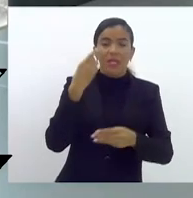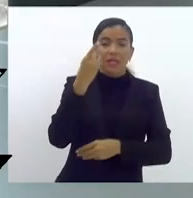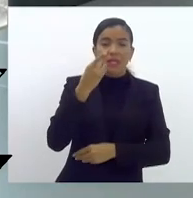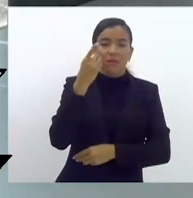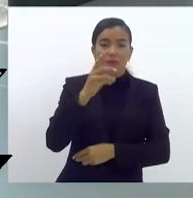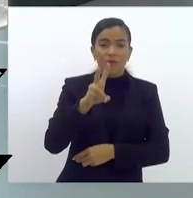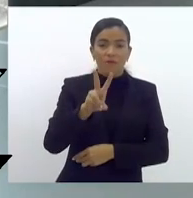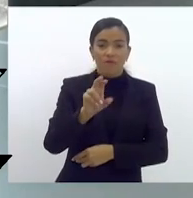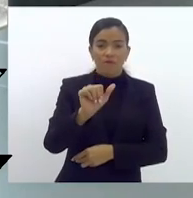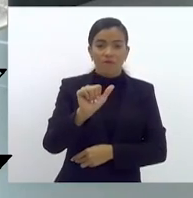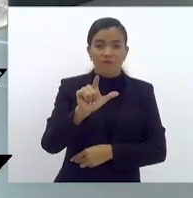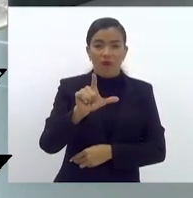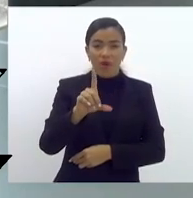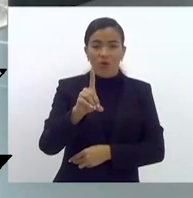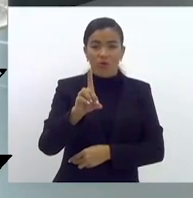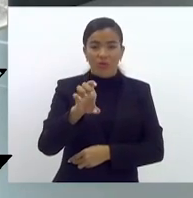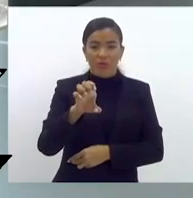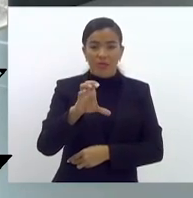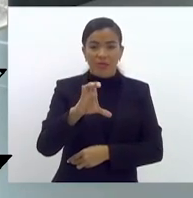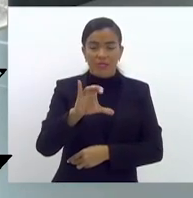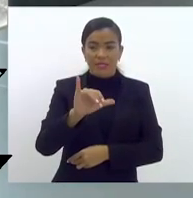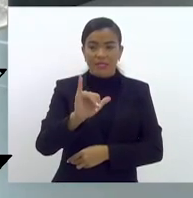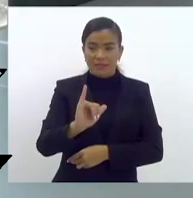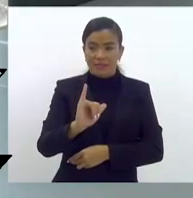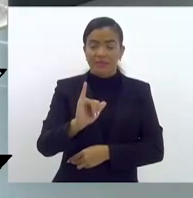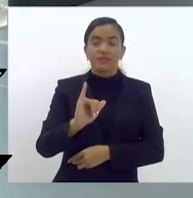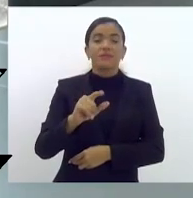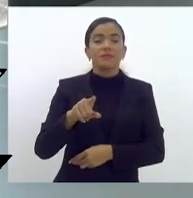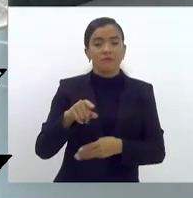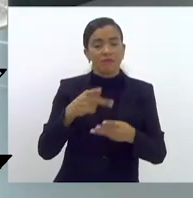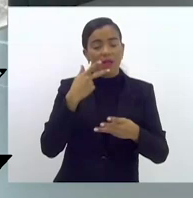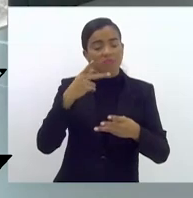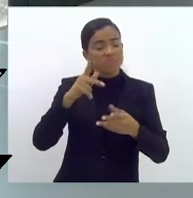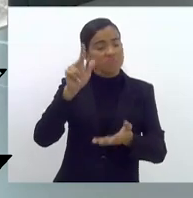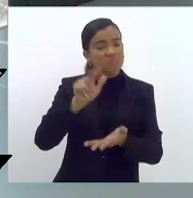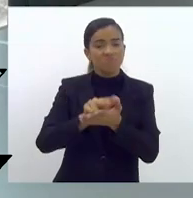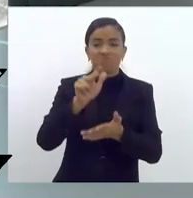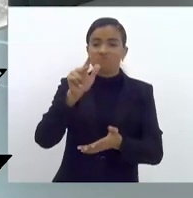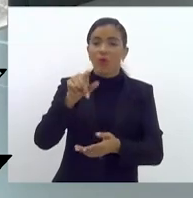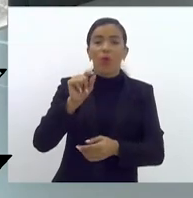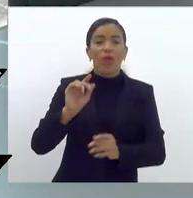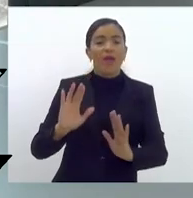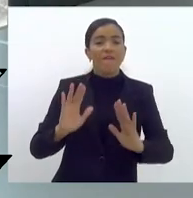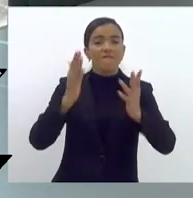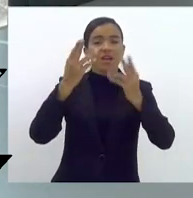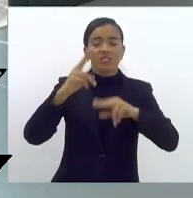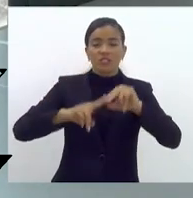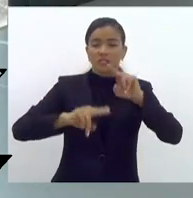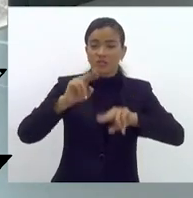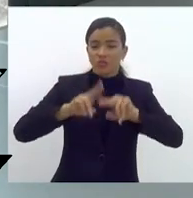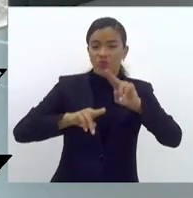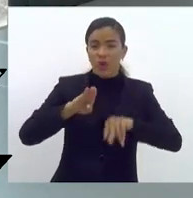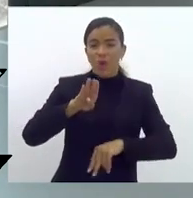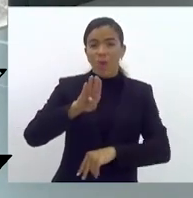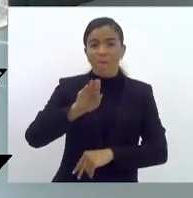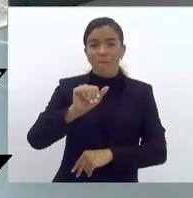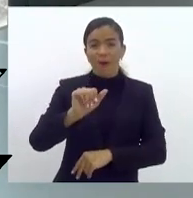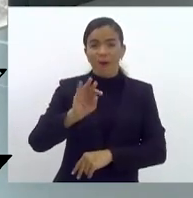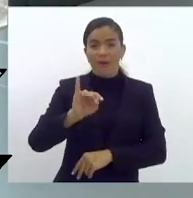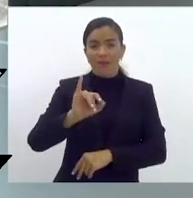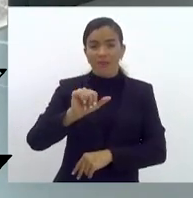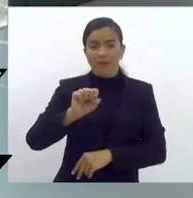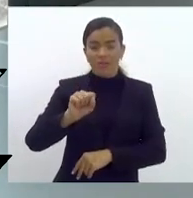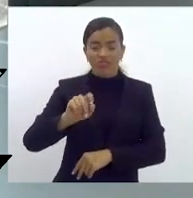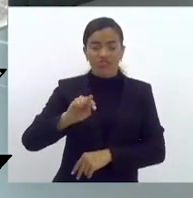Valdecir da saúde que declara patrimônio cultural e material do Rio de Janeiro a festa de São João Batista no município de São João de